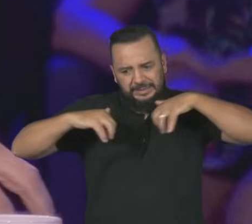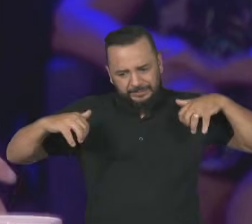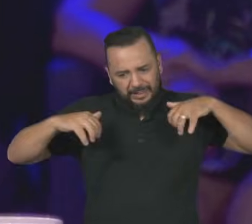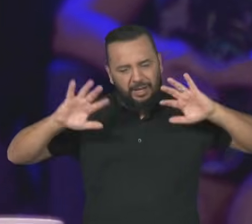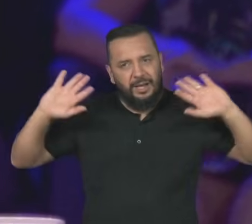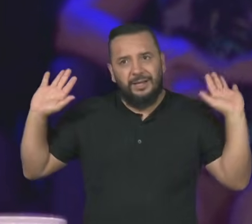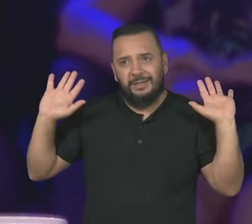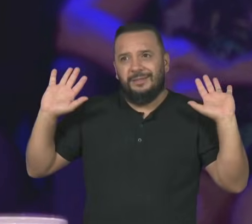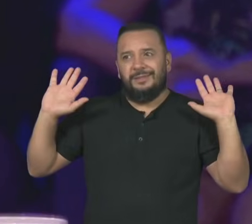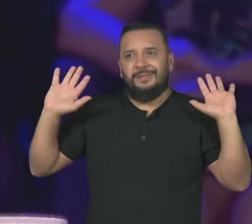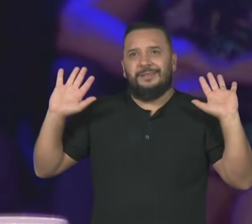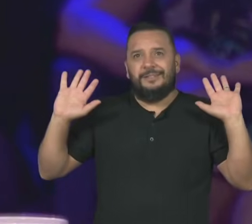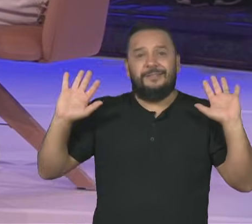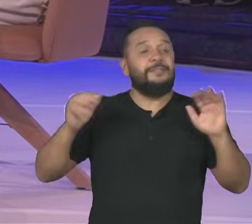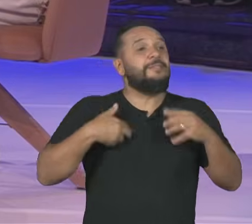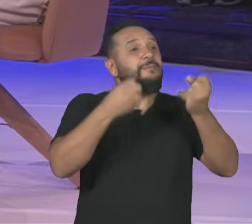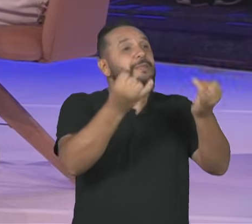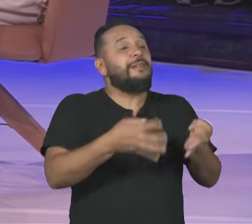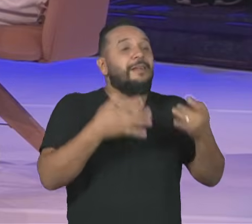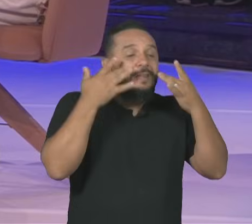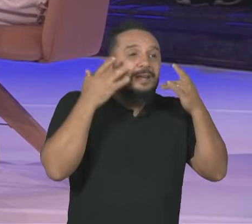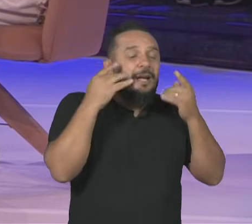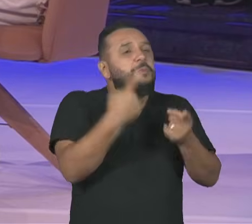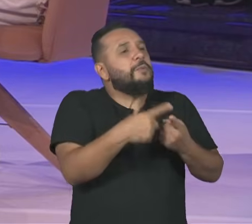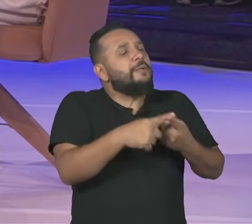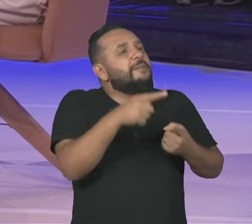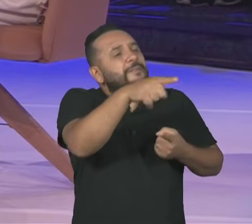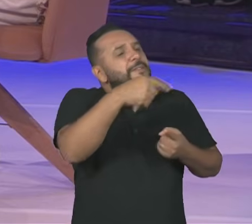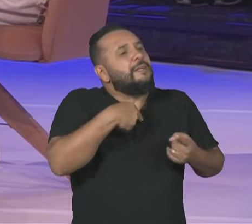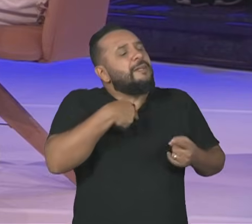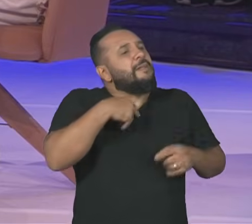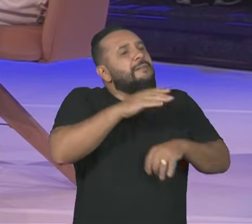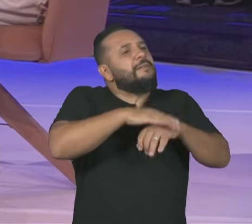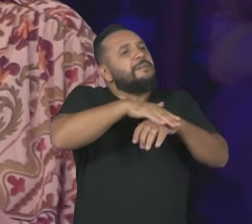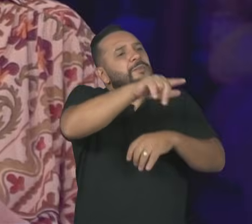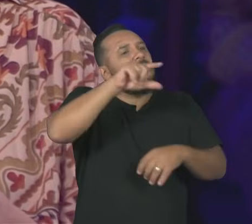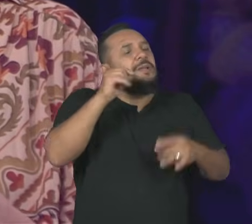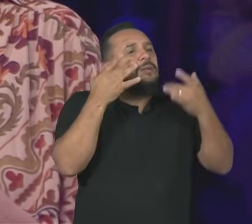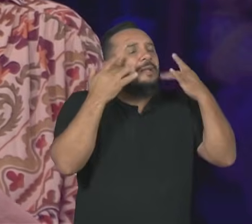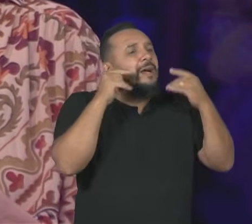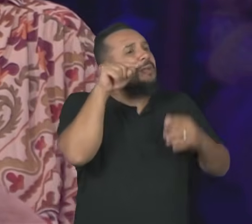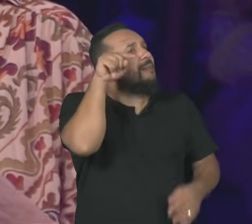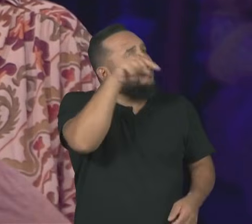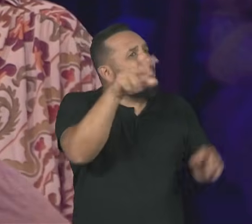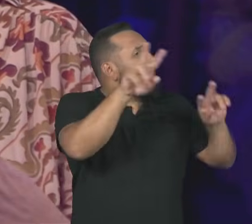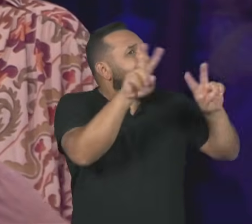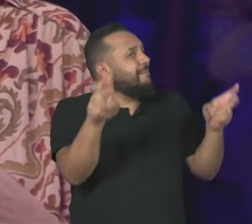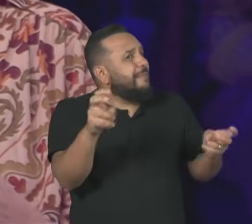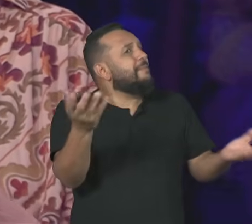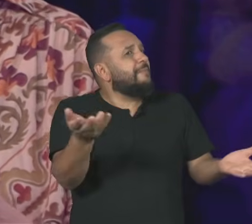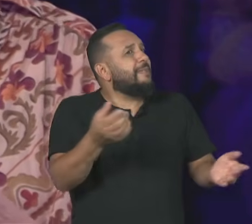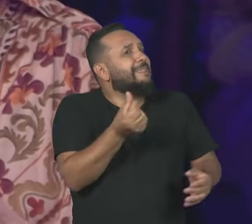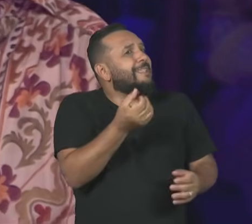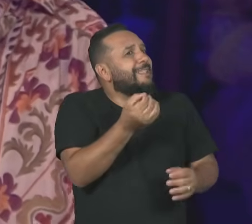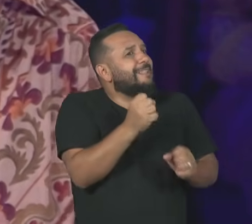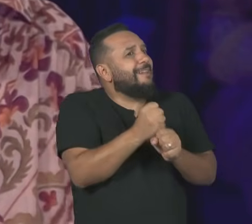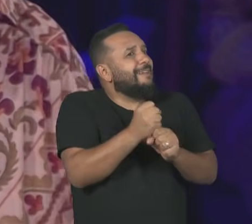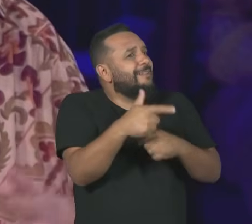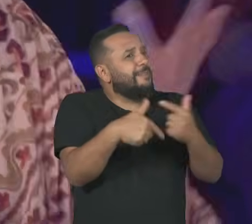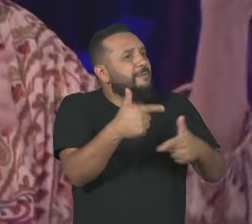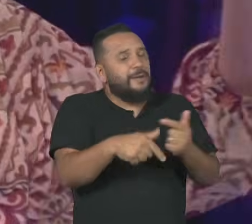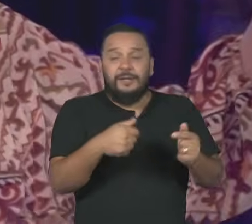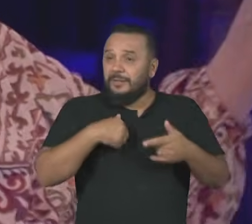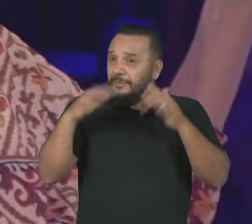falar dessa peça agora. Por que você escolheu essa peça para comemorar 60 anos de carreira? Estou tão feliz fazendo essa peça. É o